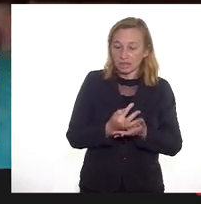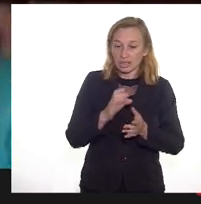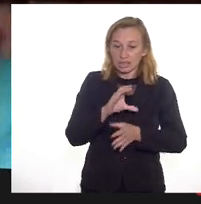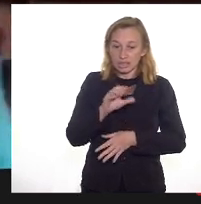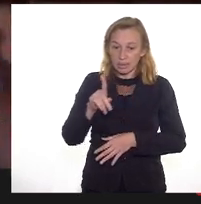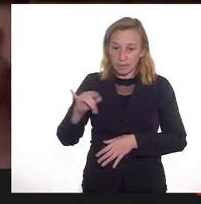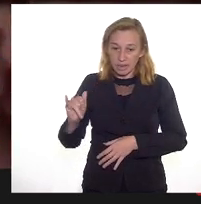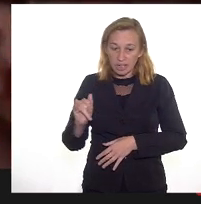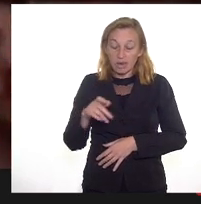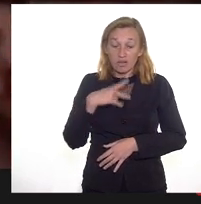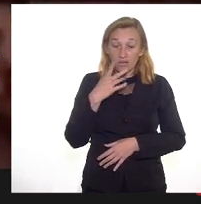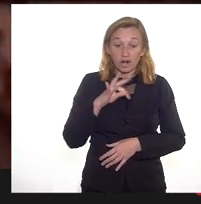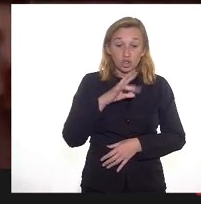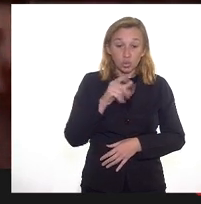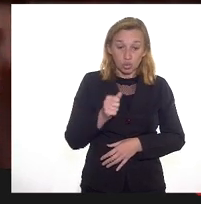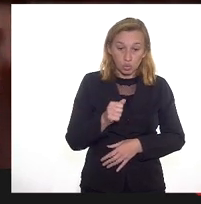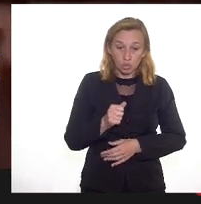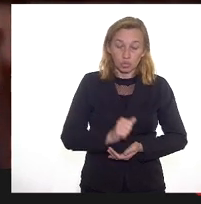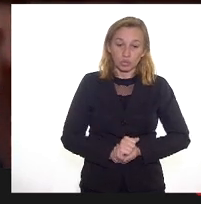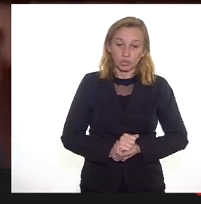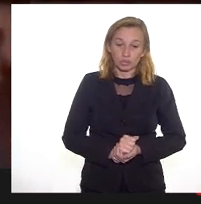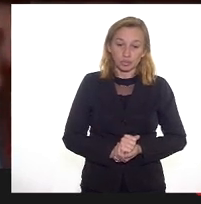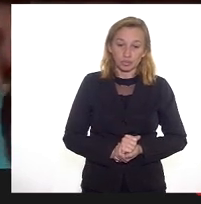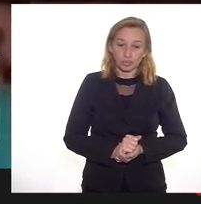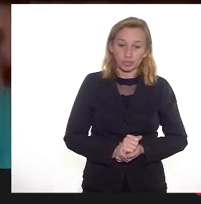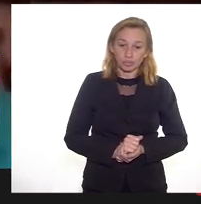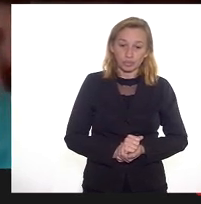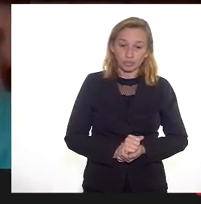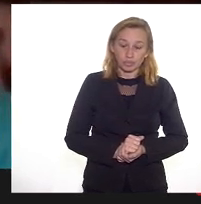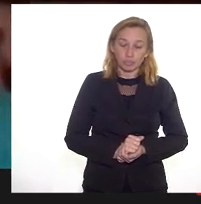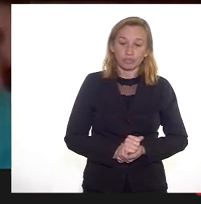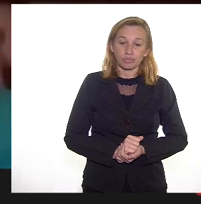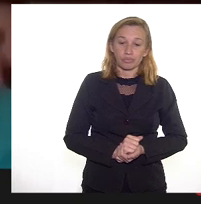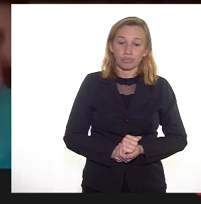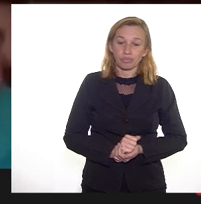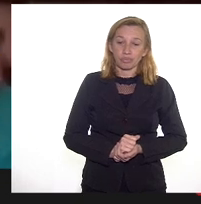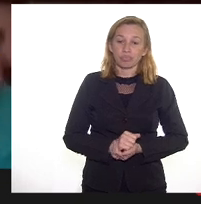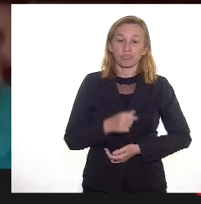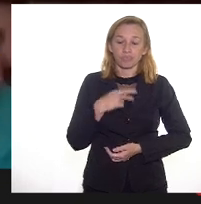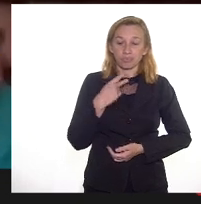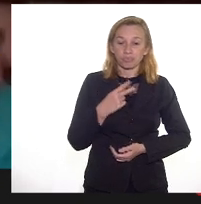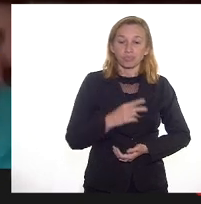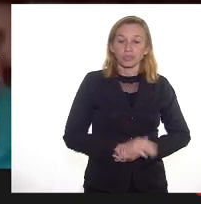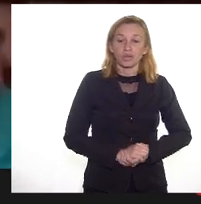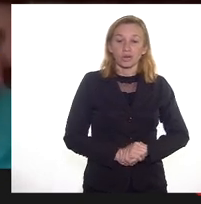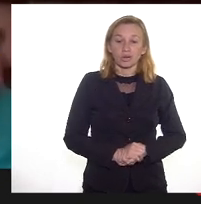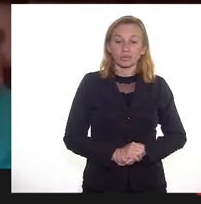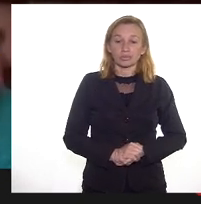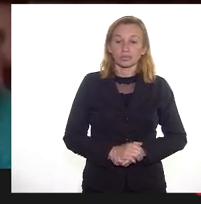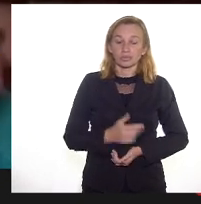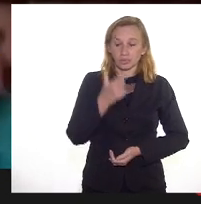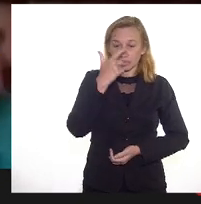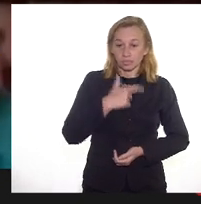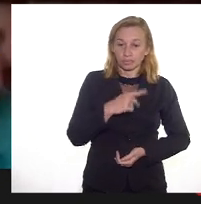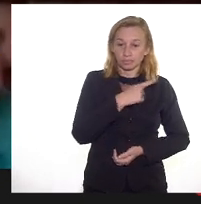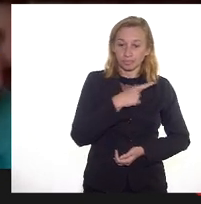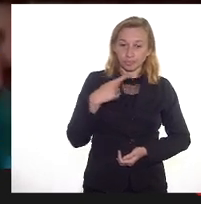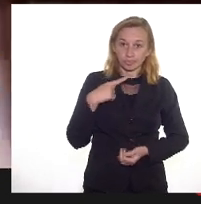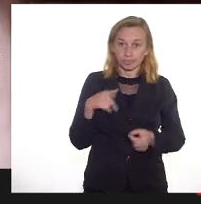Bom, dito isso, eu com essa contextualização, sendo eu pastora também,